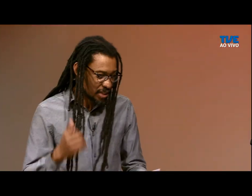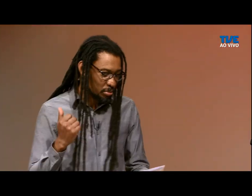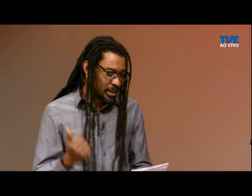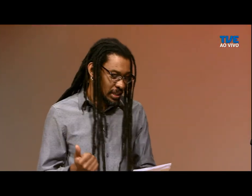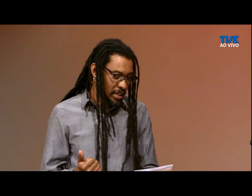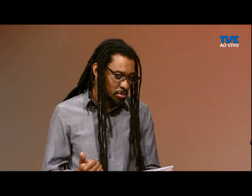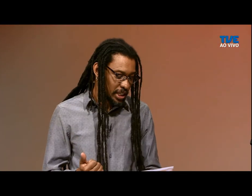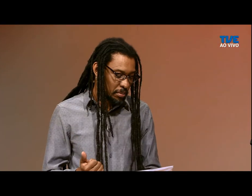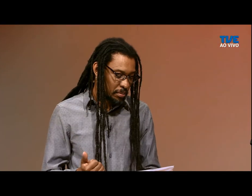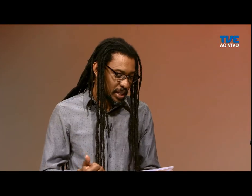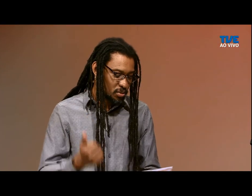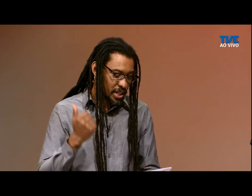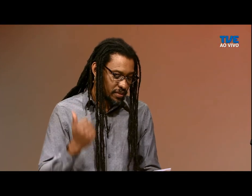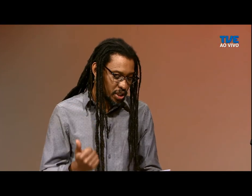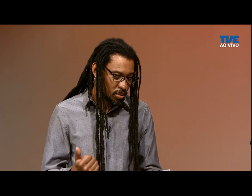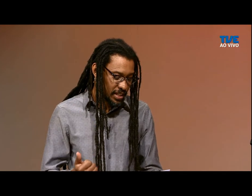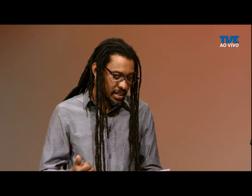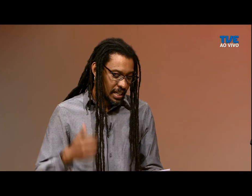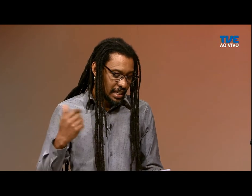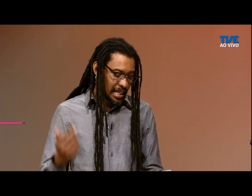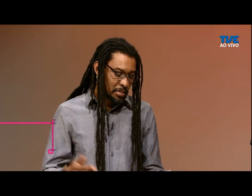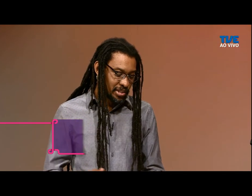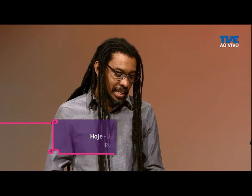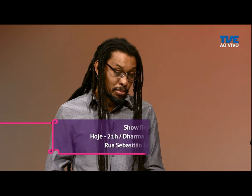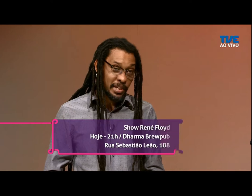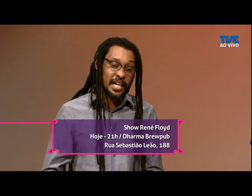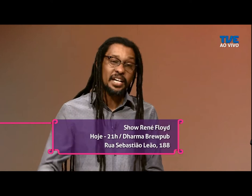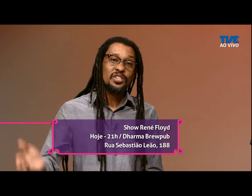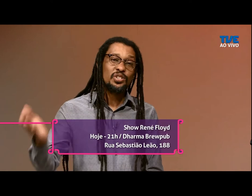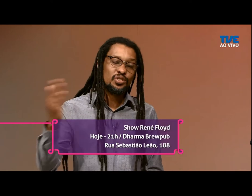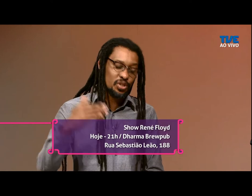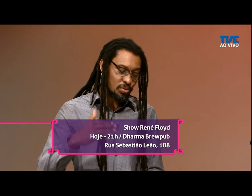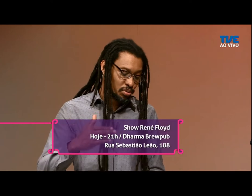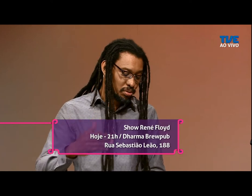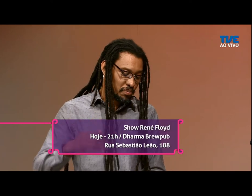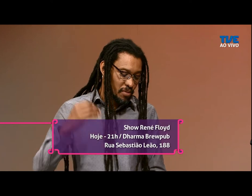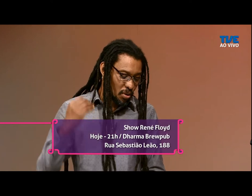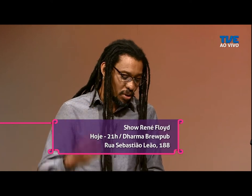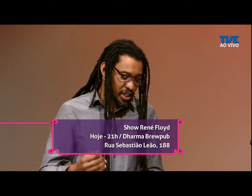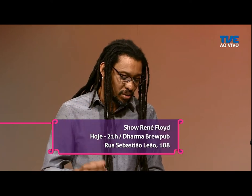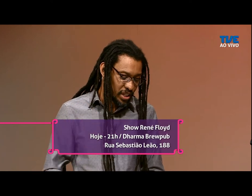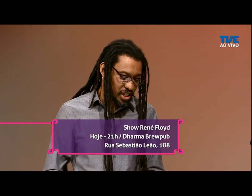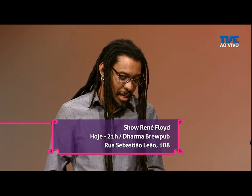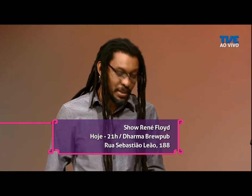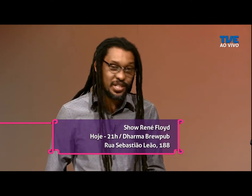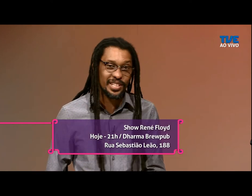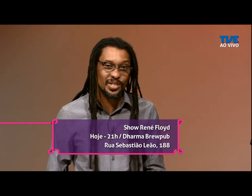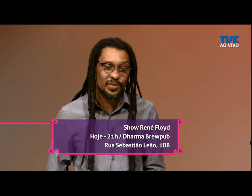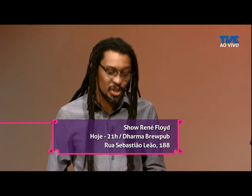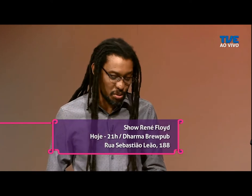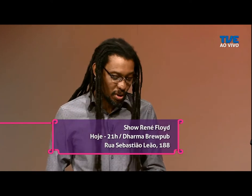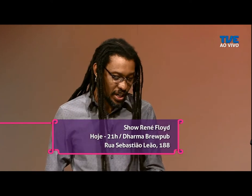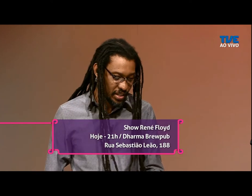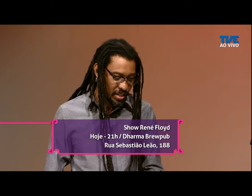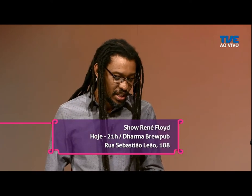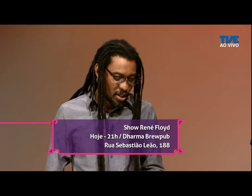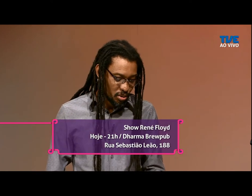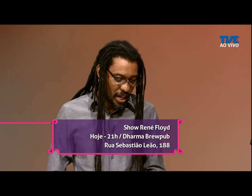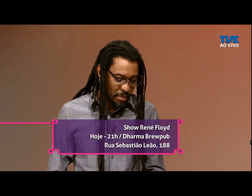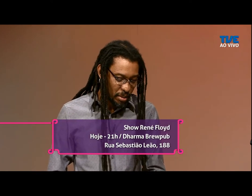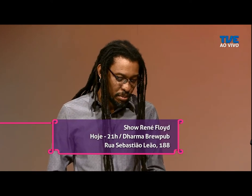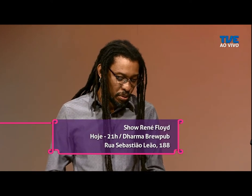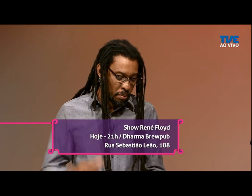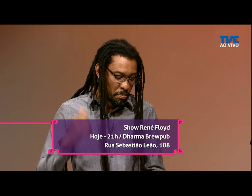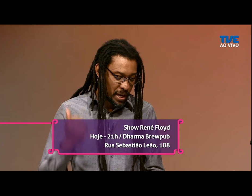show Lado B da MPB, no dia 22, lá na Biblioteca Pública. Antes disso tudo, hoje à noite, a partir das 21 horas,